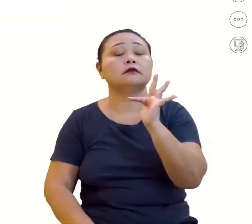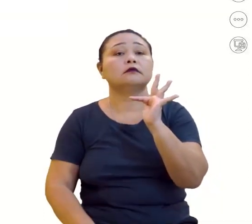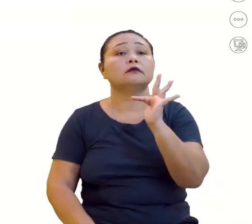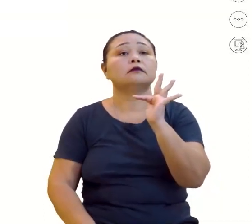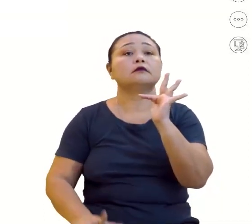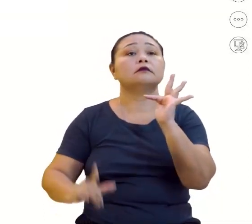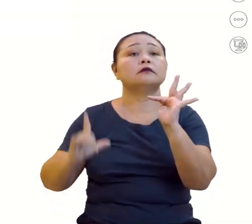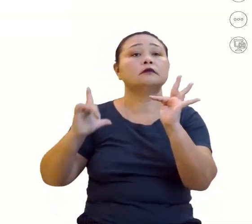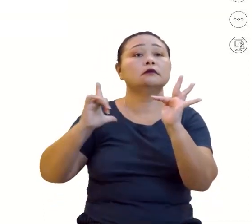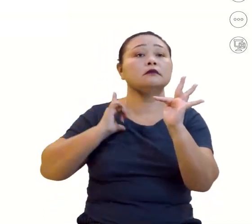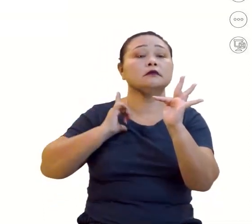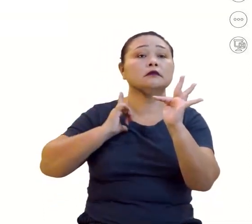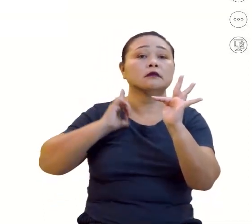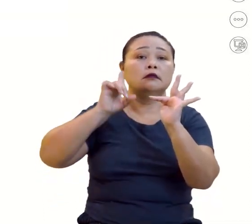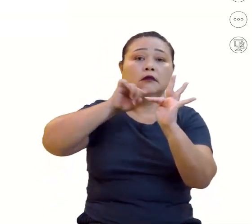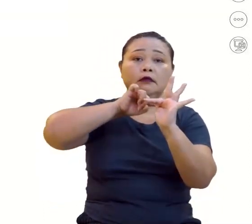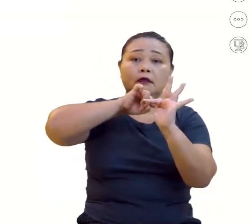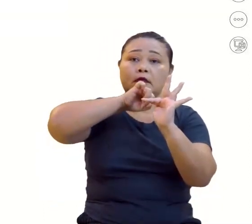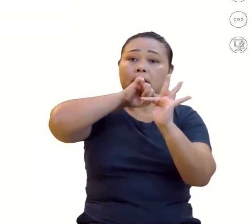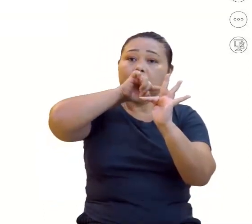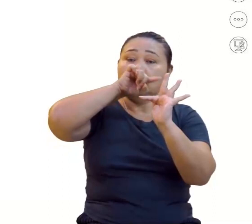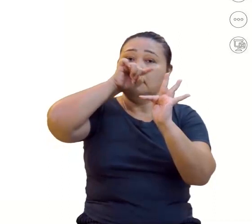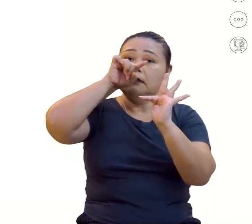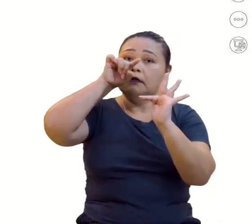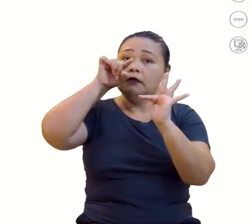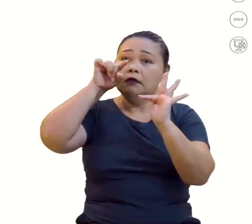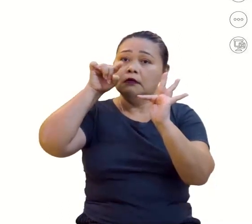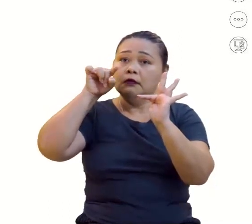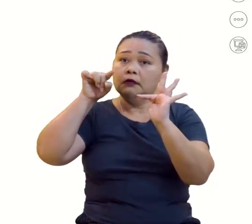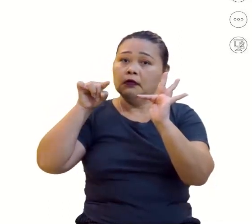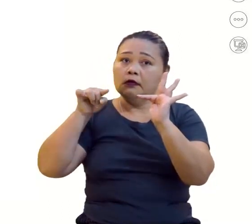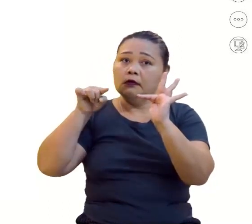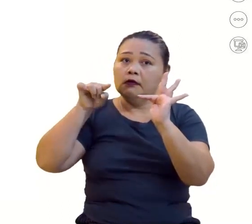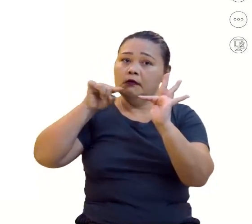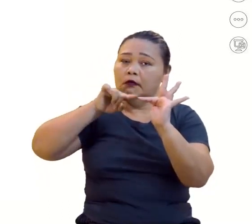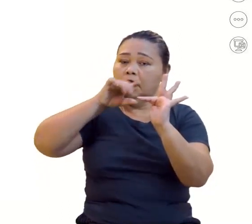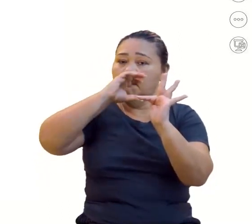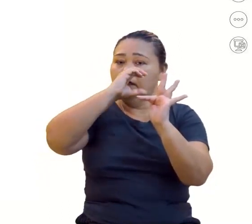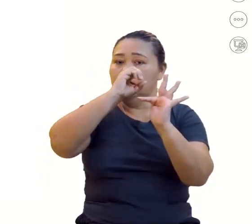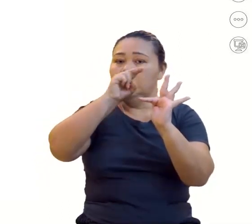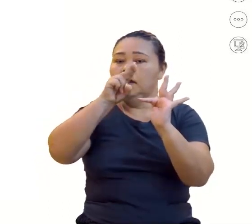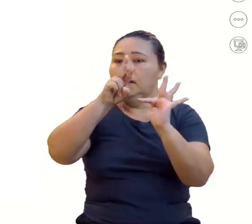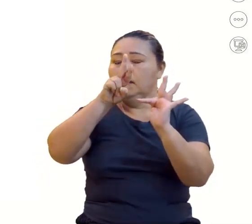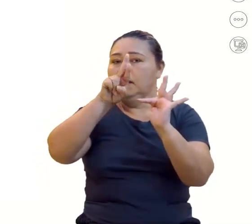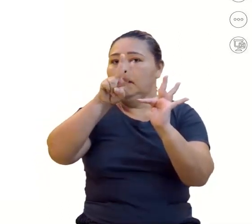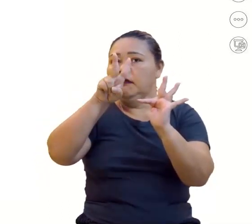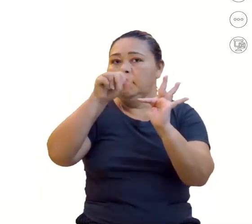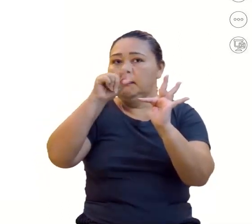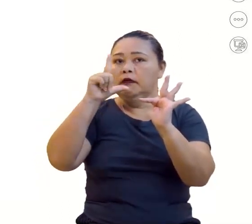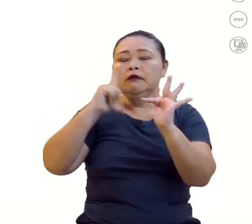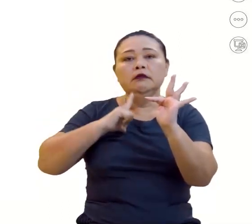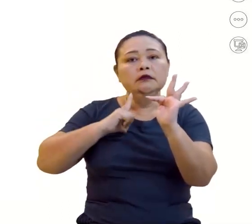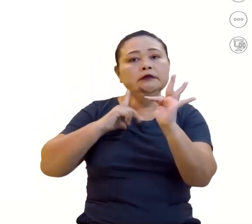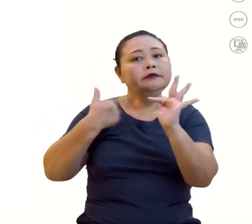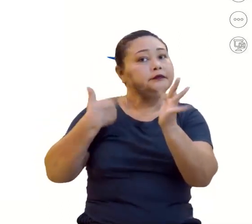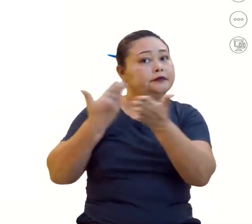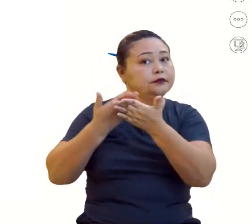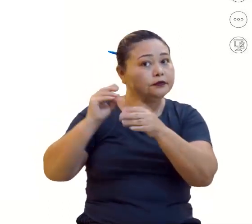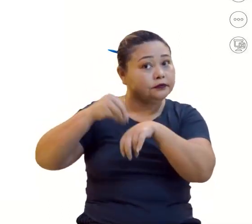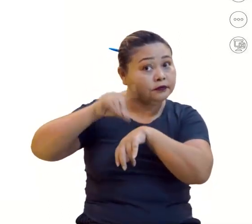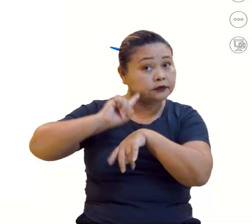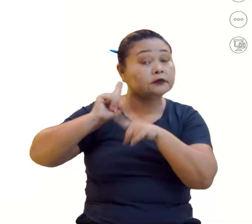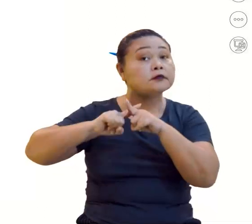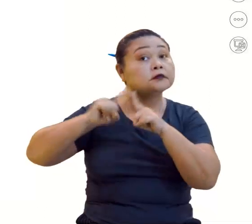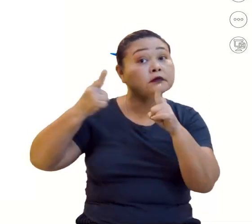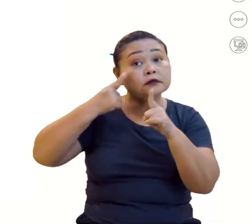Temos também gráficos agora já com determinadas curvas, que a gente ainda não estudou a função que determina esse aqui. Isso. Mas já dá para